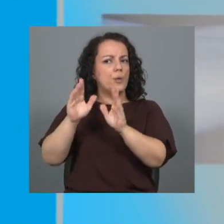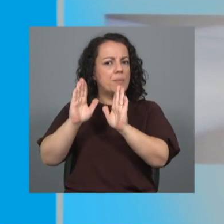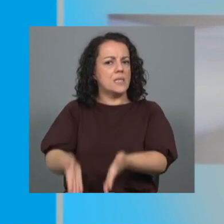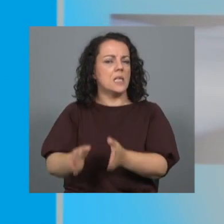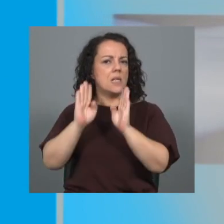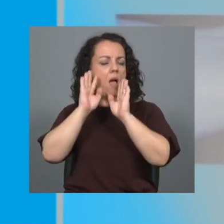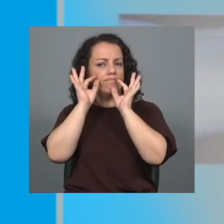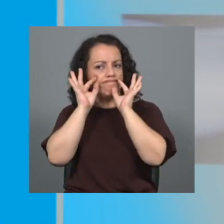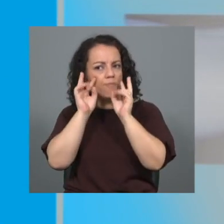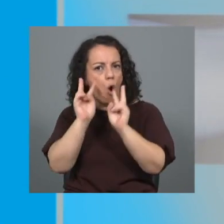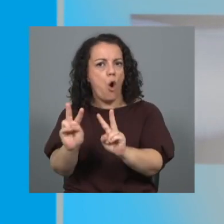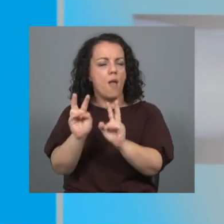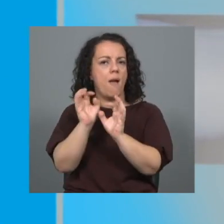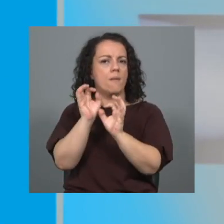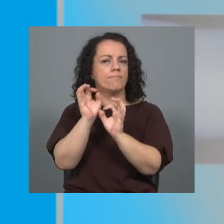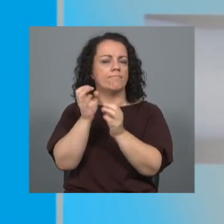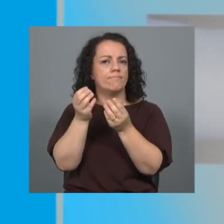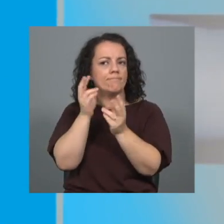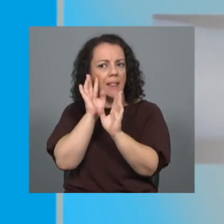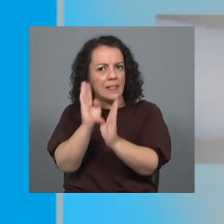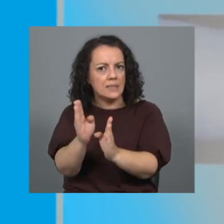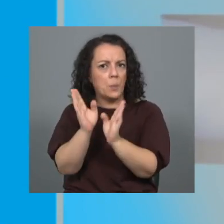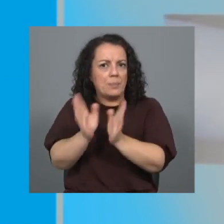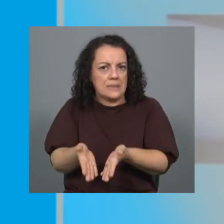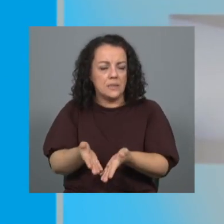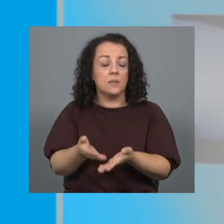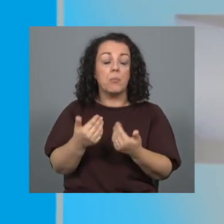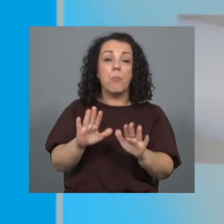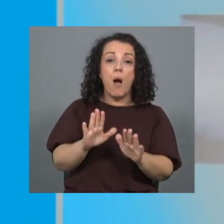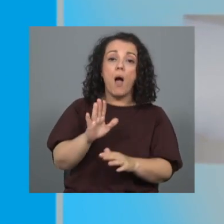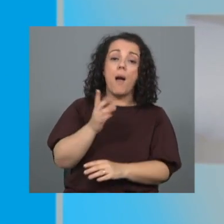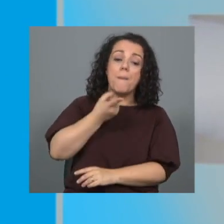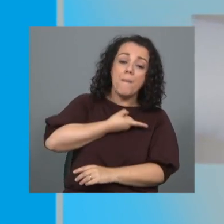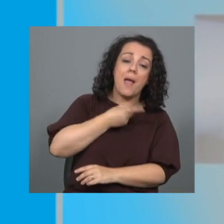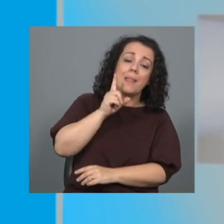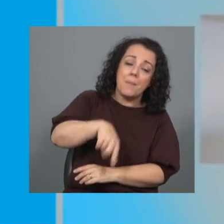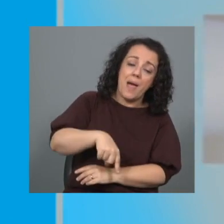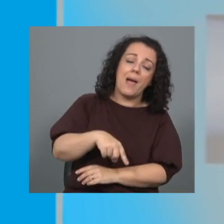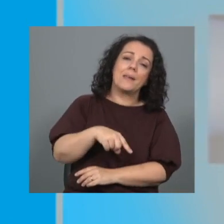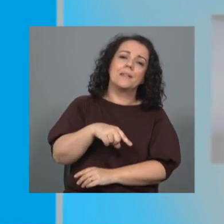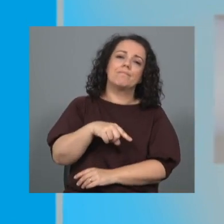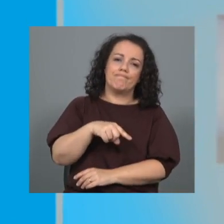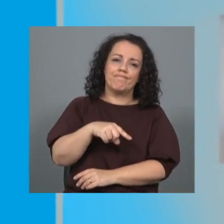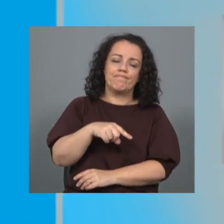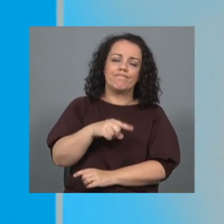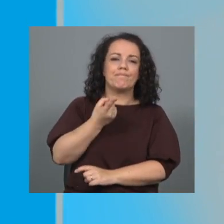atenção. E também temos de ver este momento um bocadinho com os olhos, se